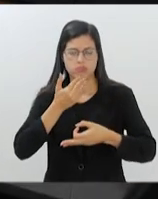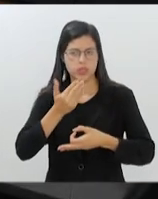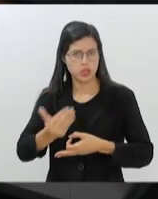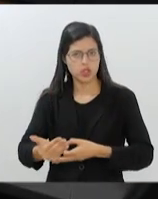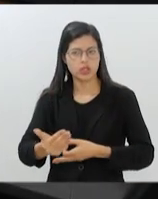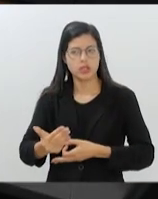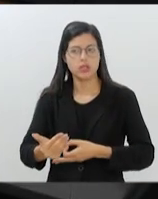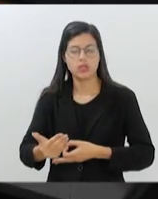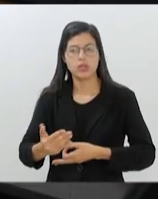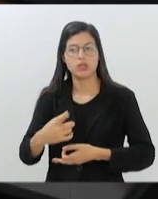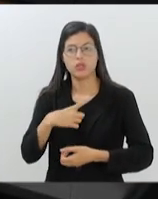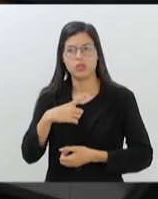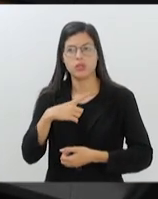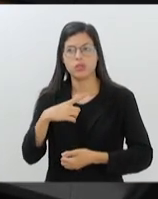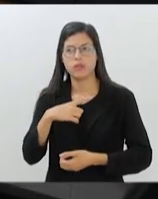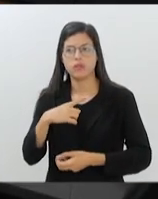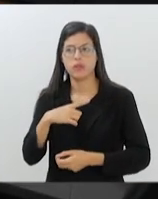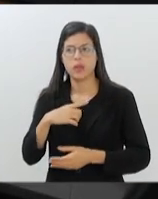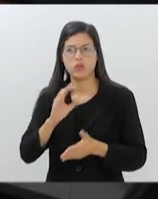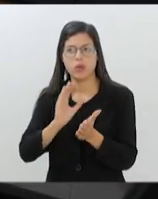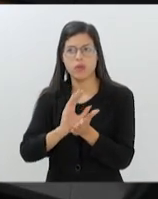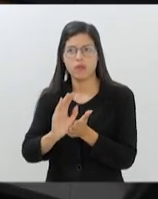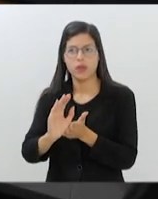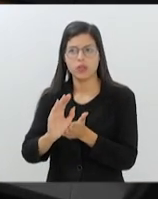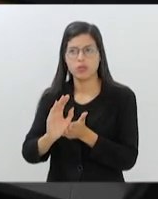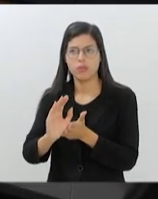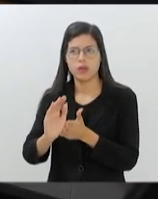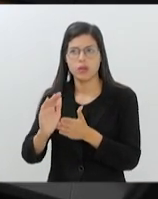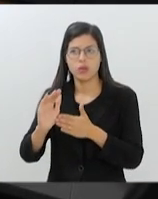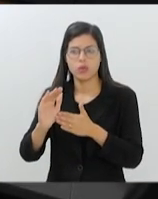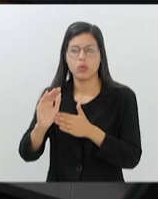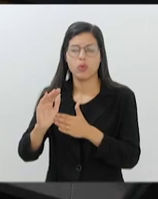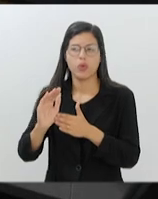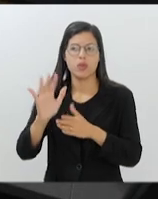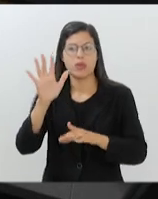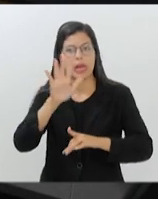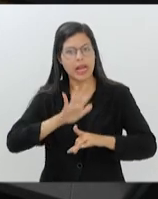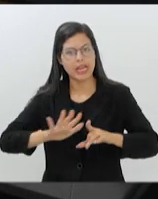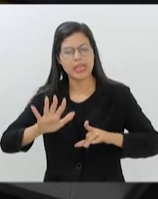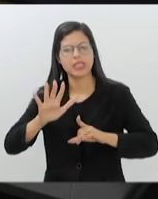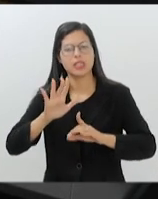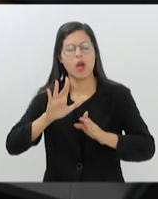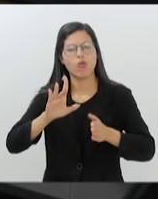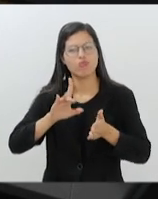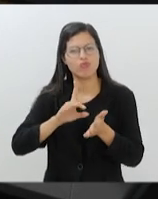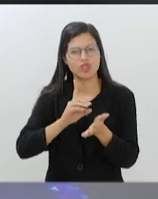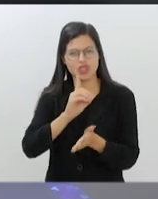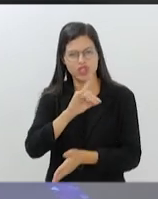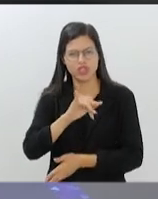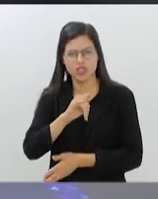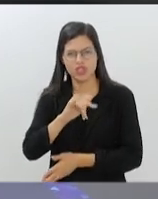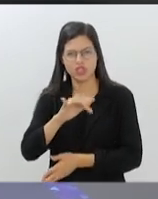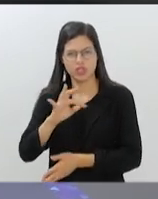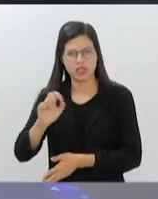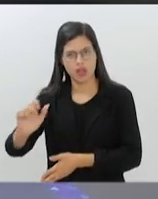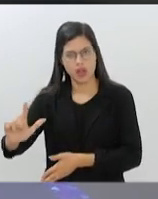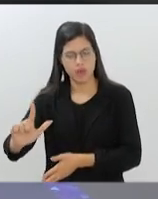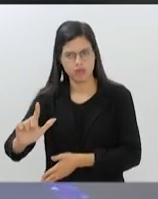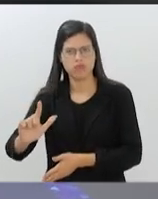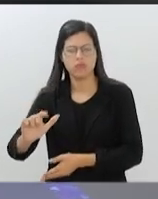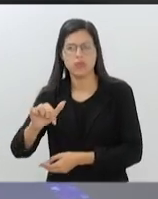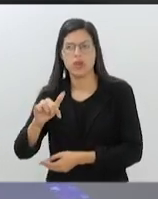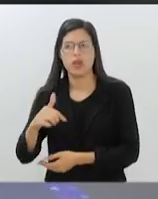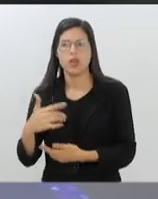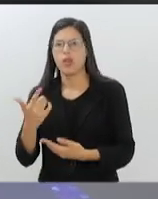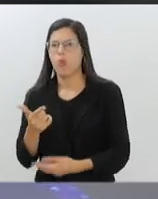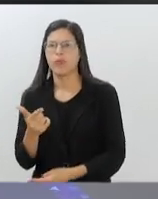tivesse um investimento mais em canais digitais Senor Igo de novo não teve não teve um pedido assim quero que coloque no